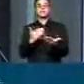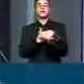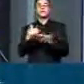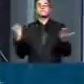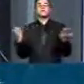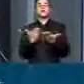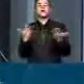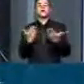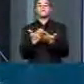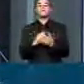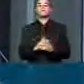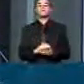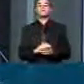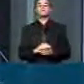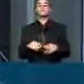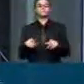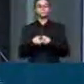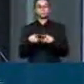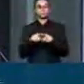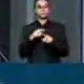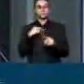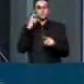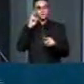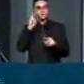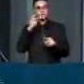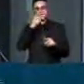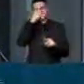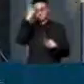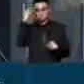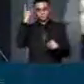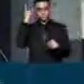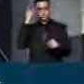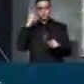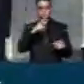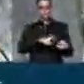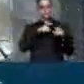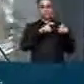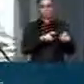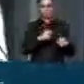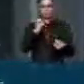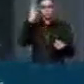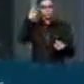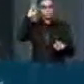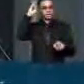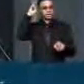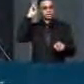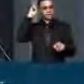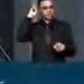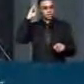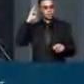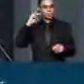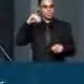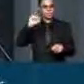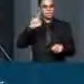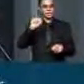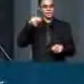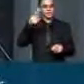dos Produtores do Maranhão, onde eles me passam aqui que mais uma área será objeto de estudo, senhor presidente, na